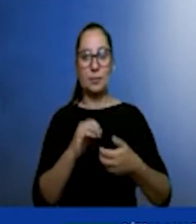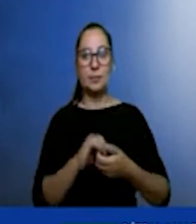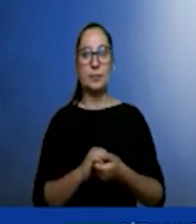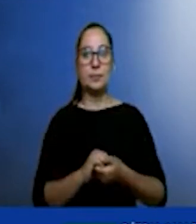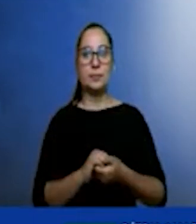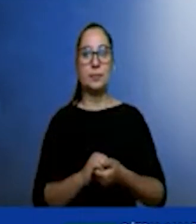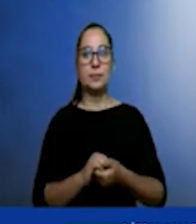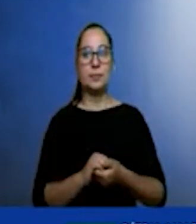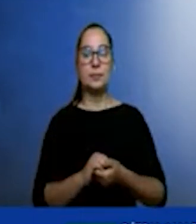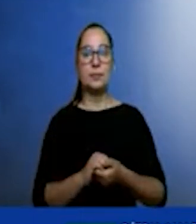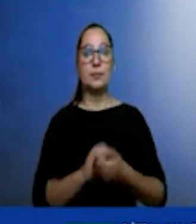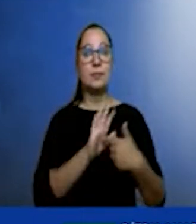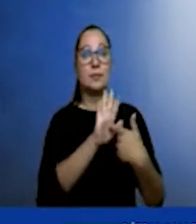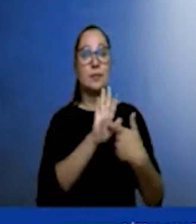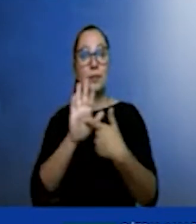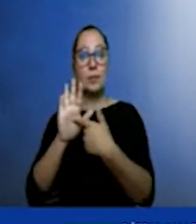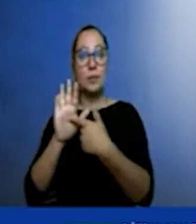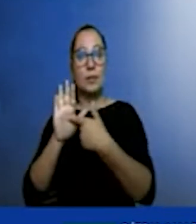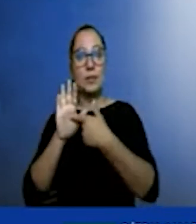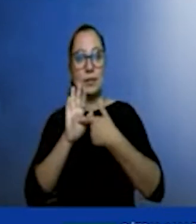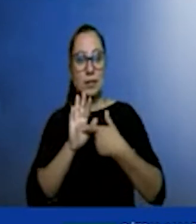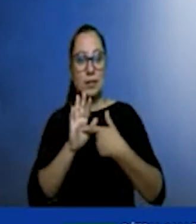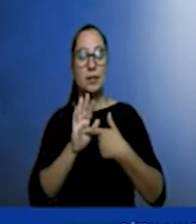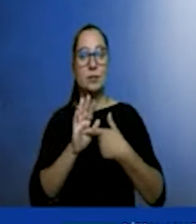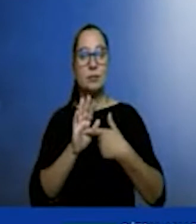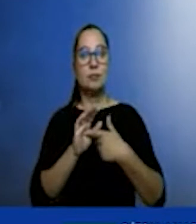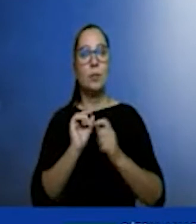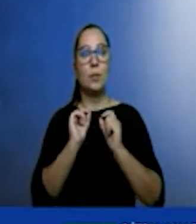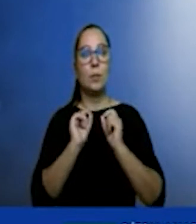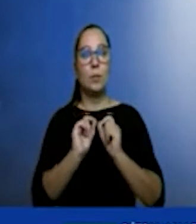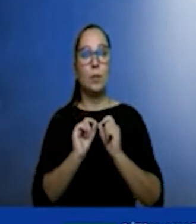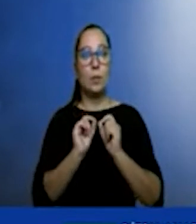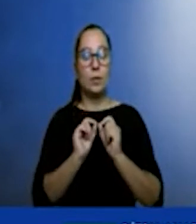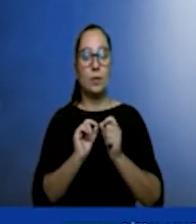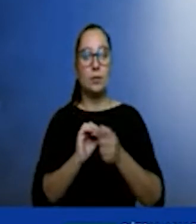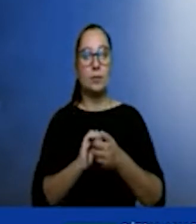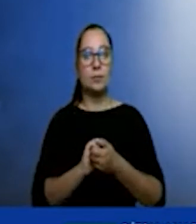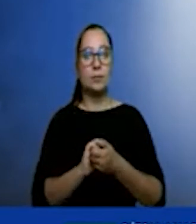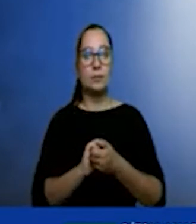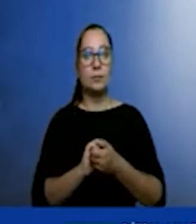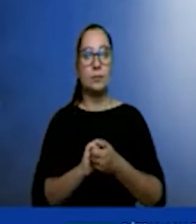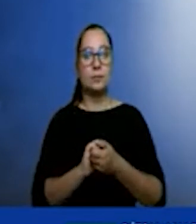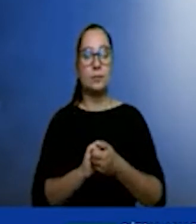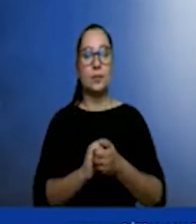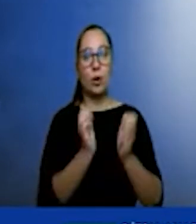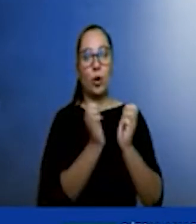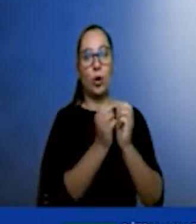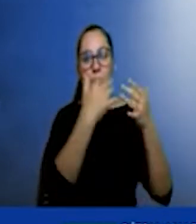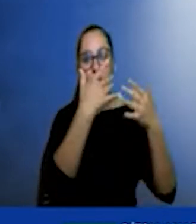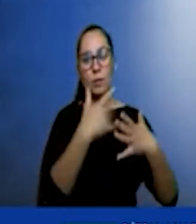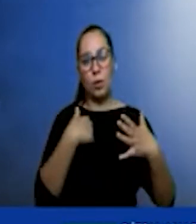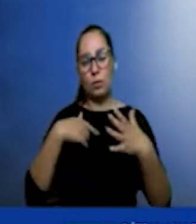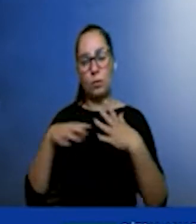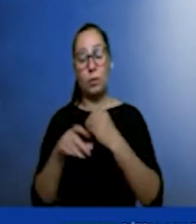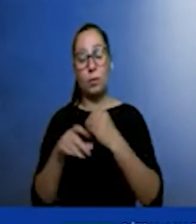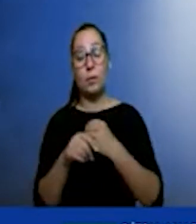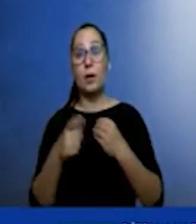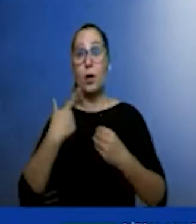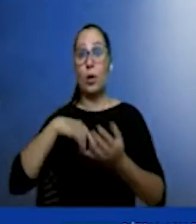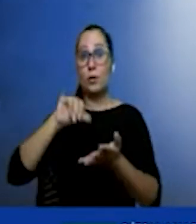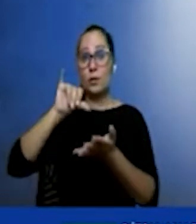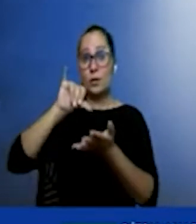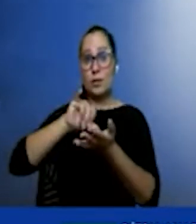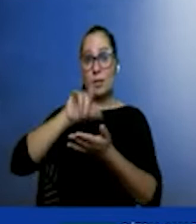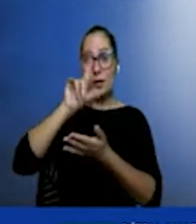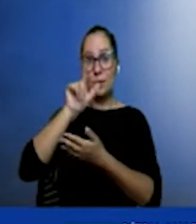que a Fernanda acabou de falar, a Bárbara e a Paula, né? O nosso centro é um